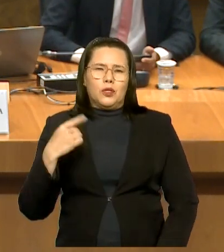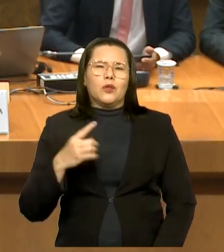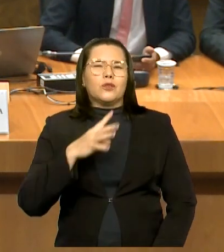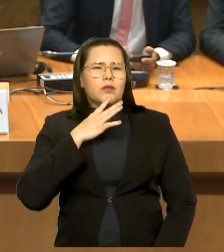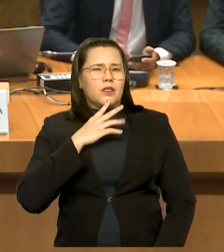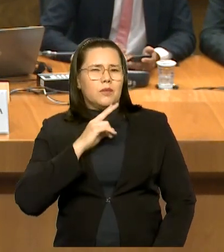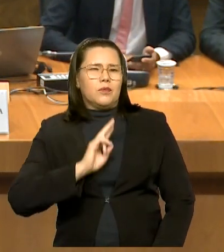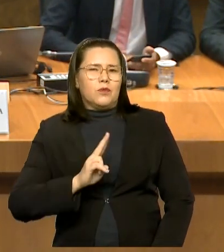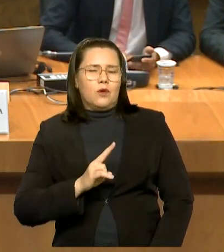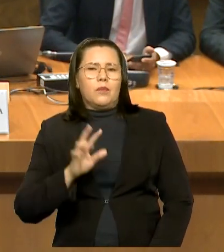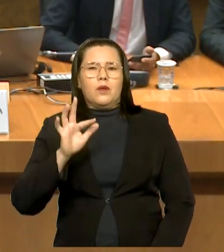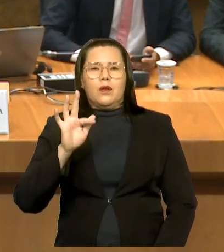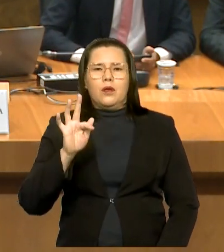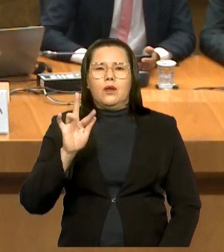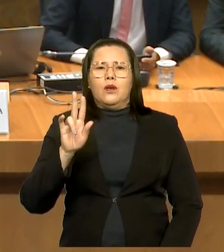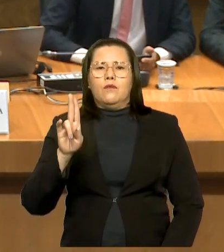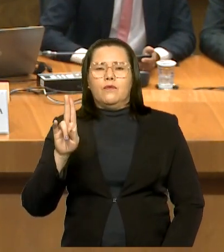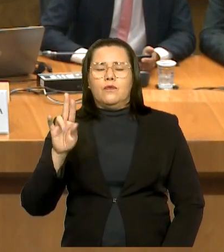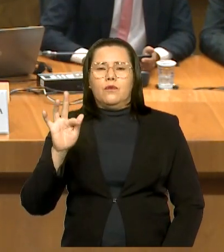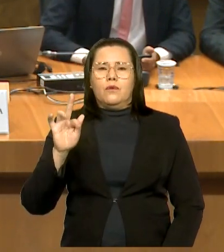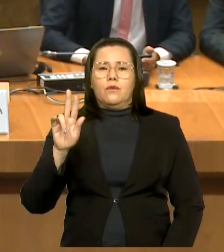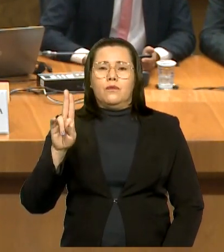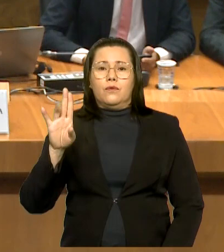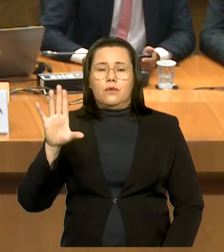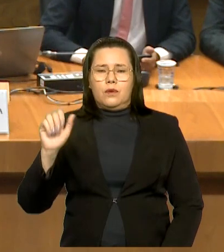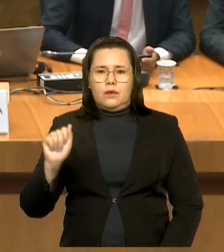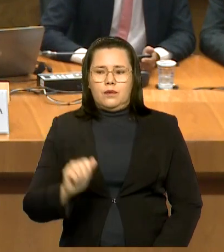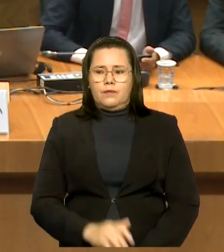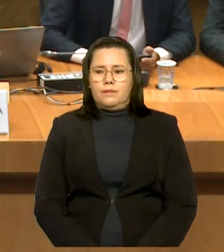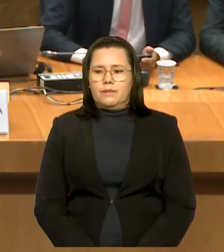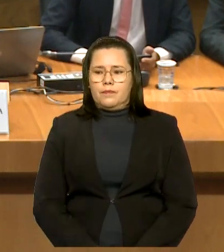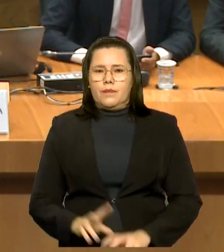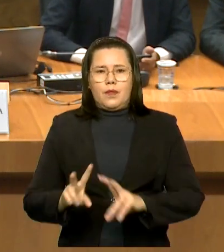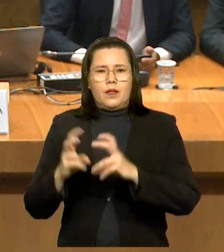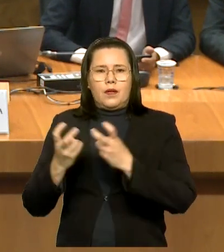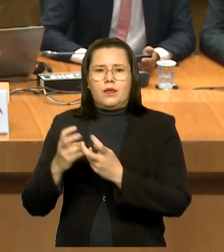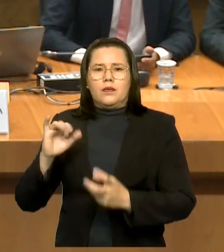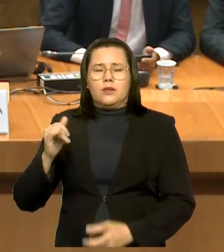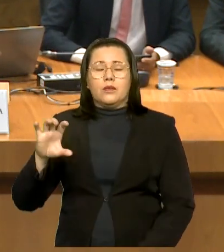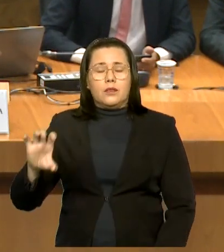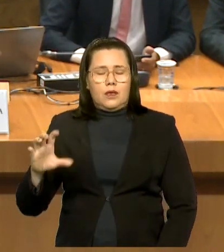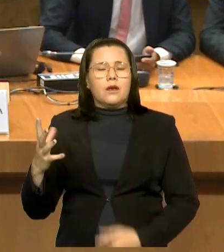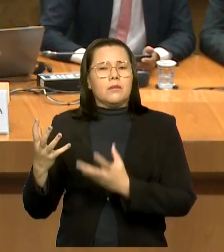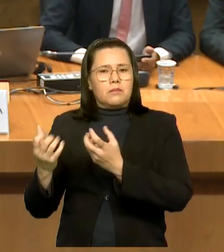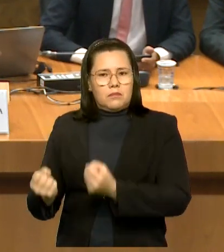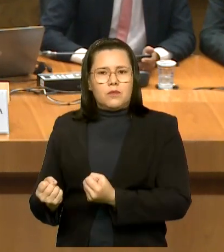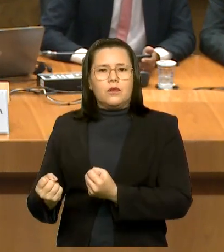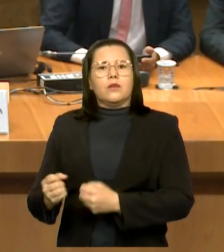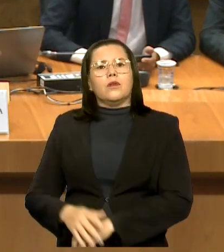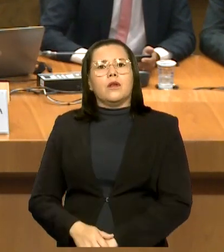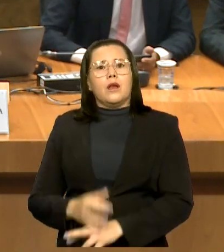Inclusive, consulto à mesa, comparecer favorável à Comissão de Constituição, Justiça e Cidadania, relator deputado Florencio Neto.